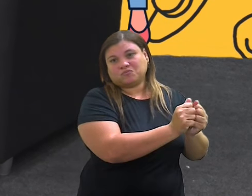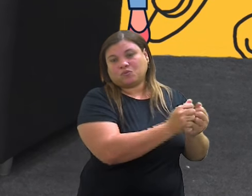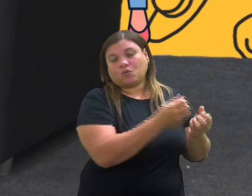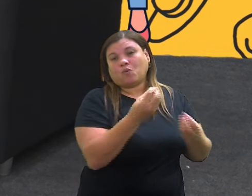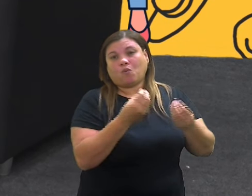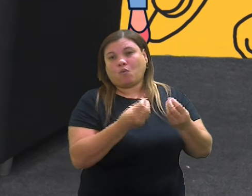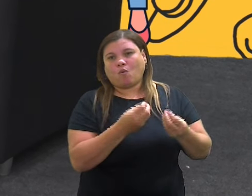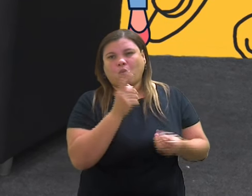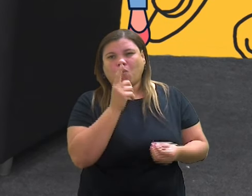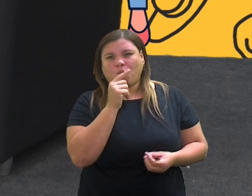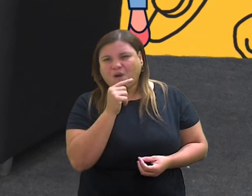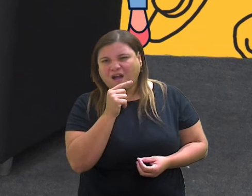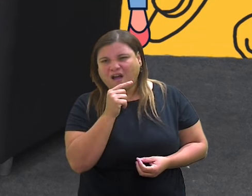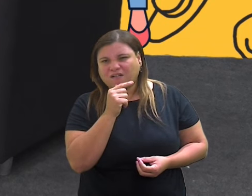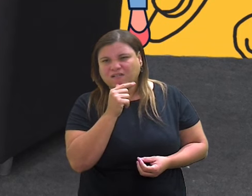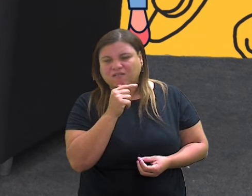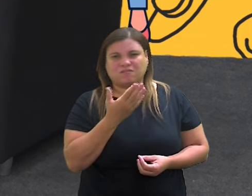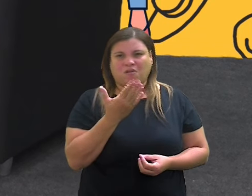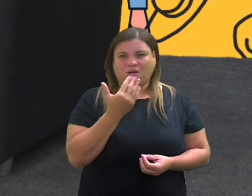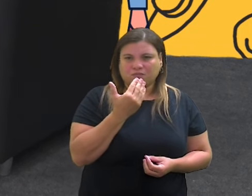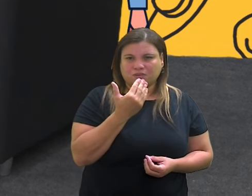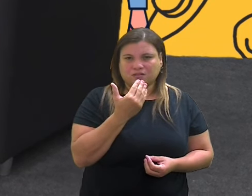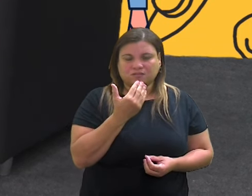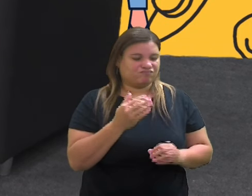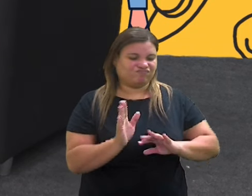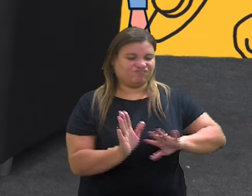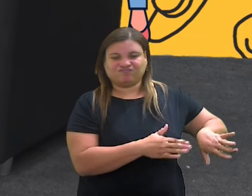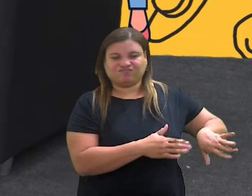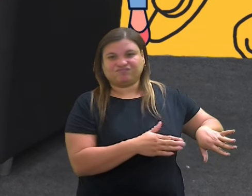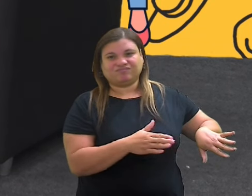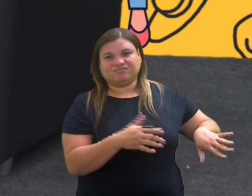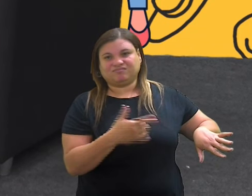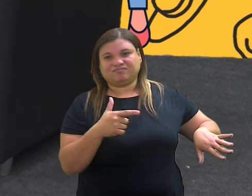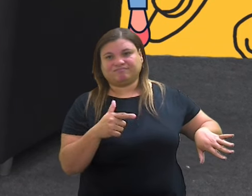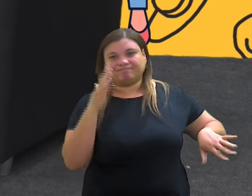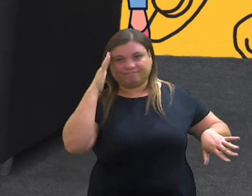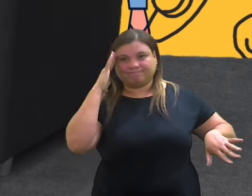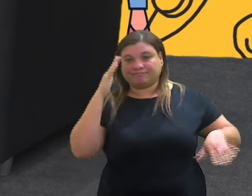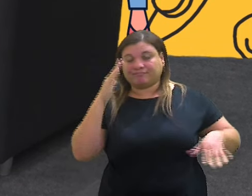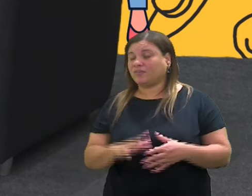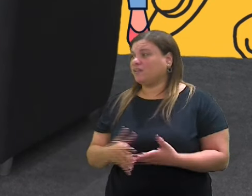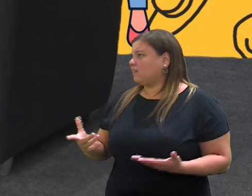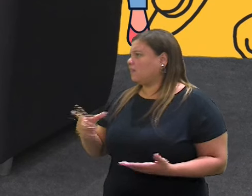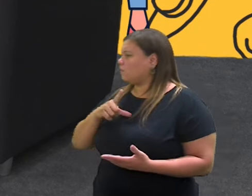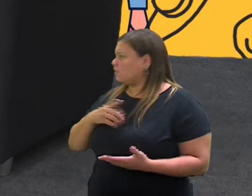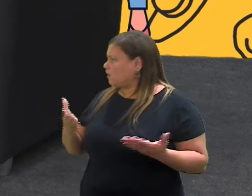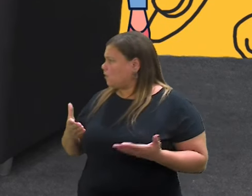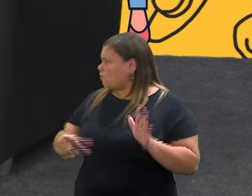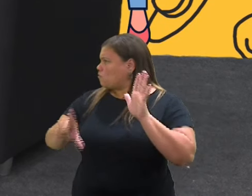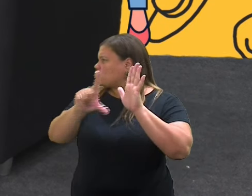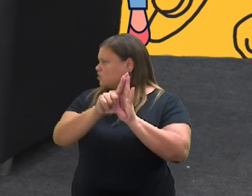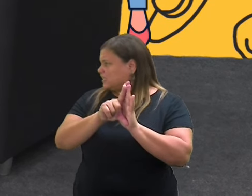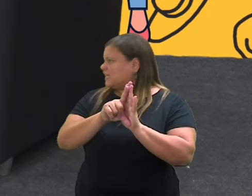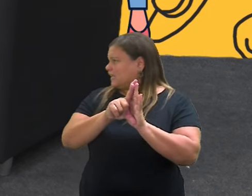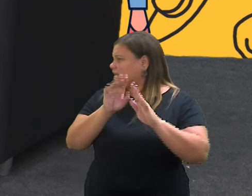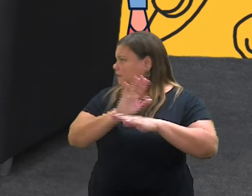Enquanto ao tráfico de veículos de tração animal, mais conhecido como carroças, existe alguma lei que ampare esses animais? Aqui